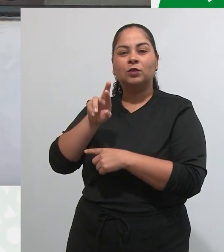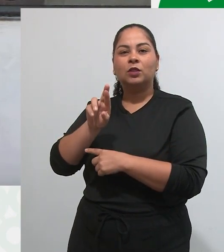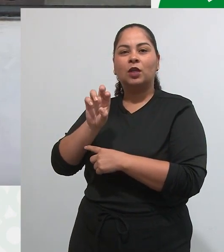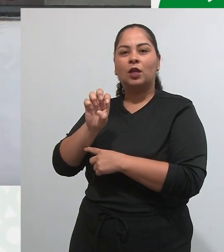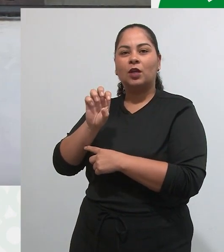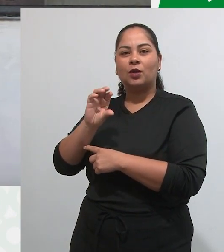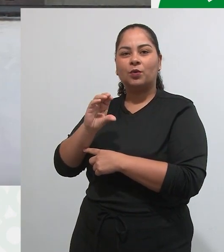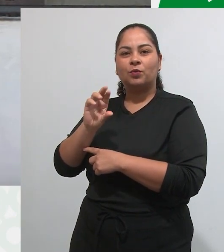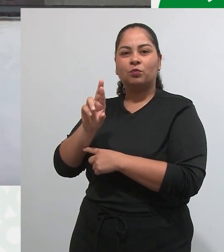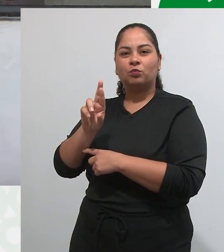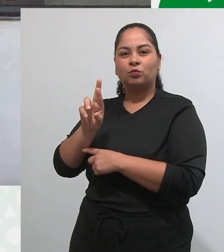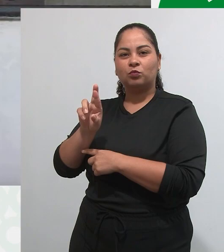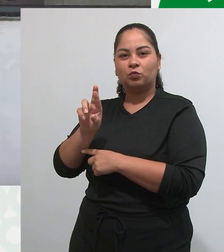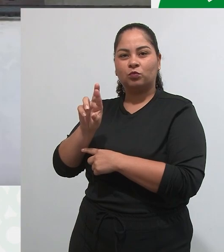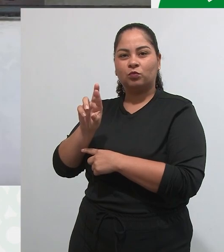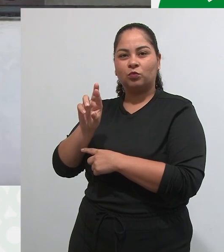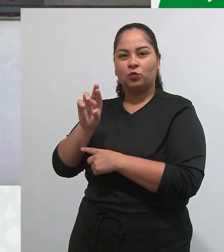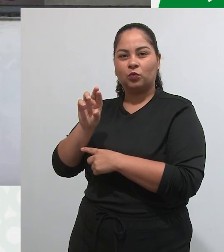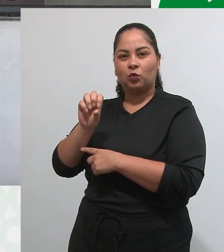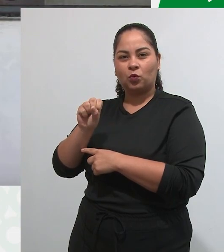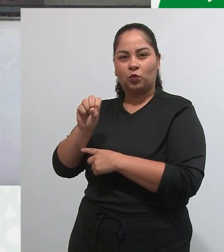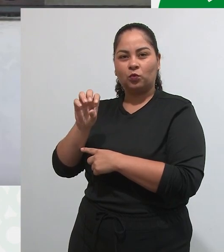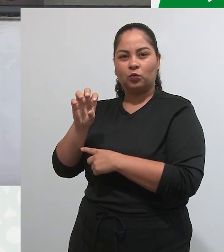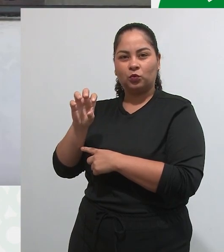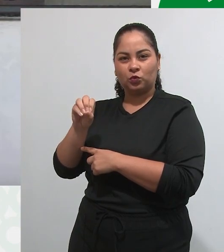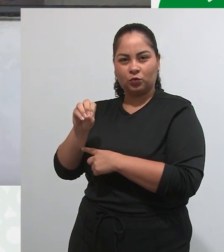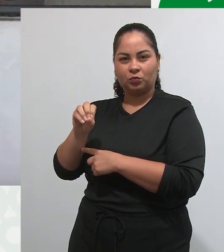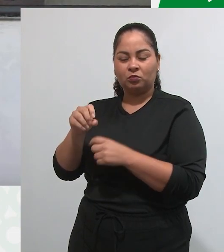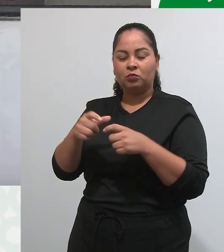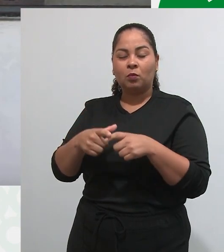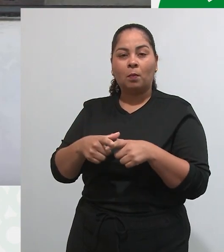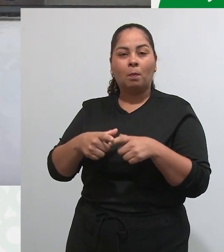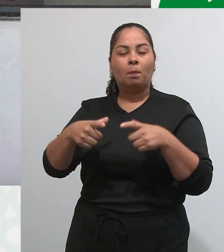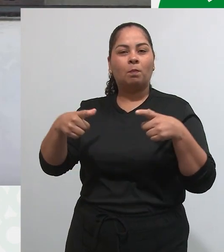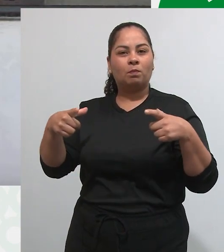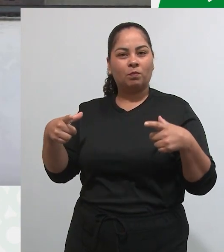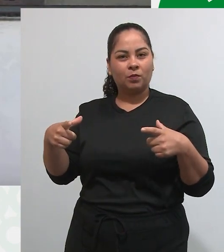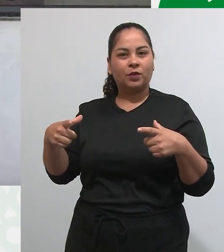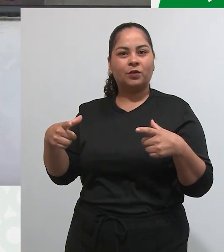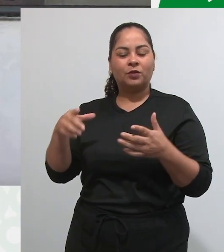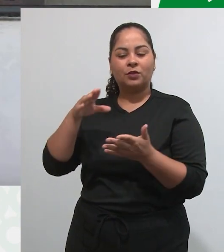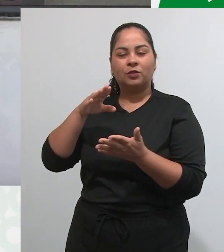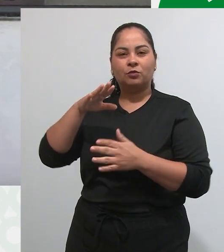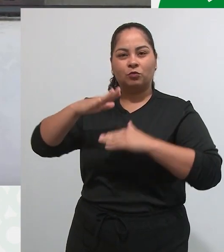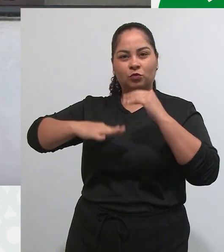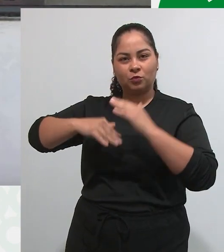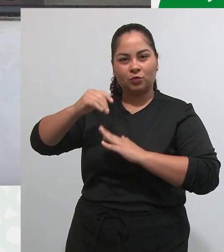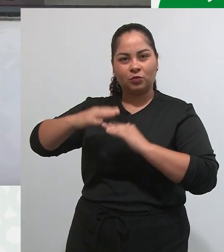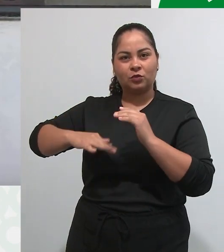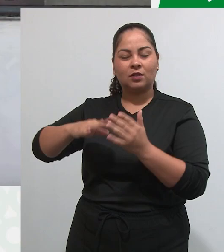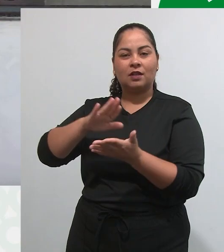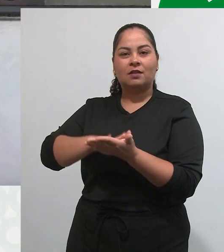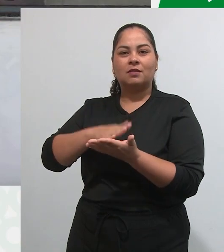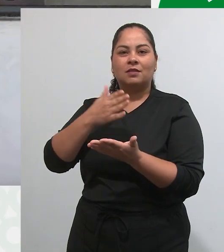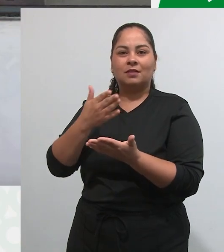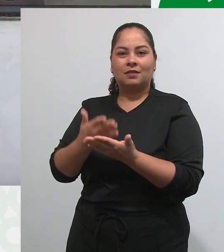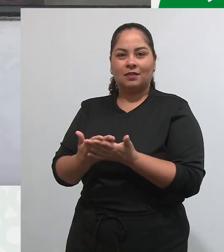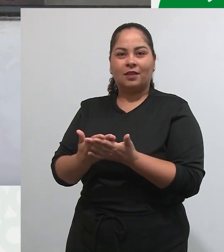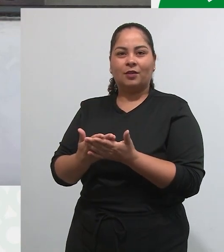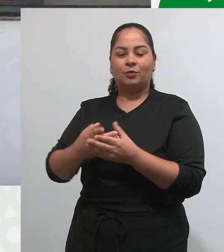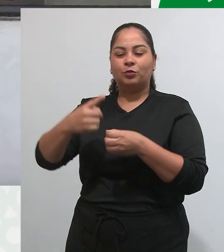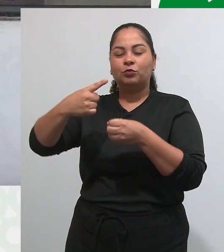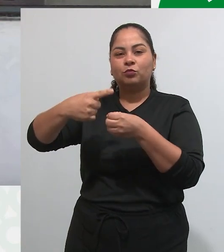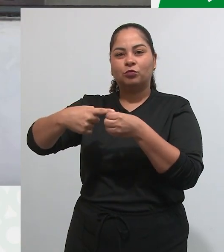grande maioria dos intérpretes de Cacoal, de Rolim de Moura, Pimenta, passou pela minha mão, né?